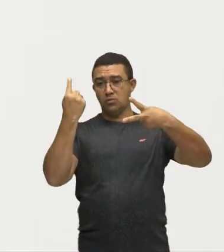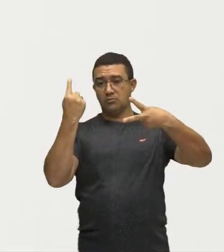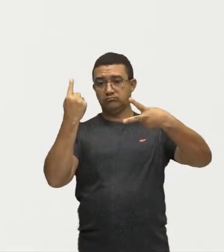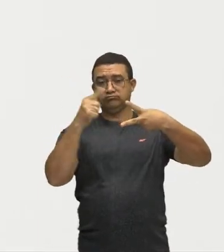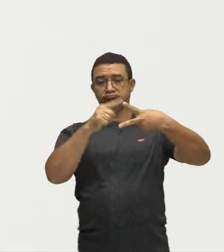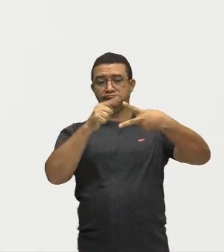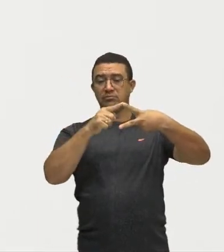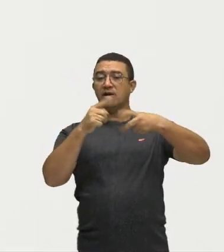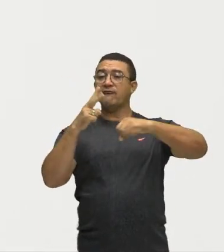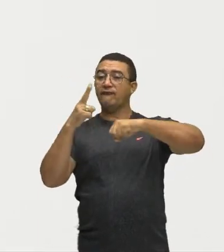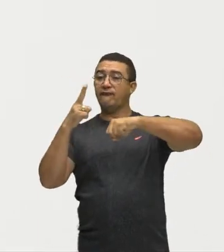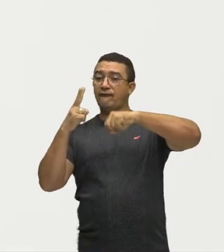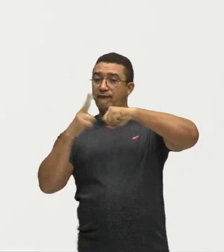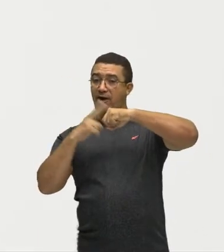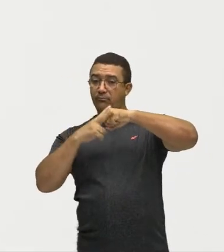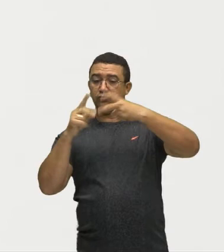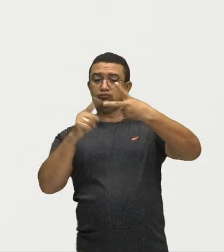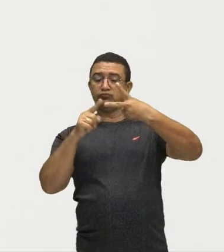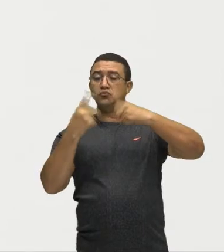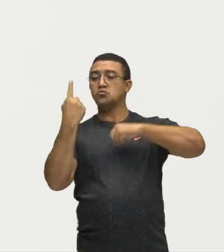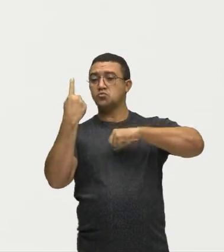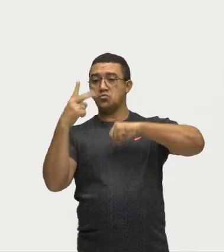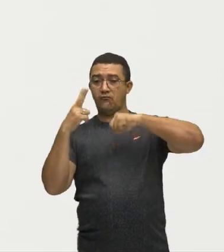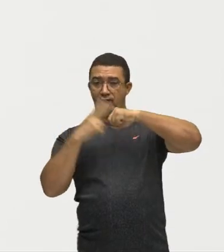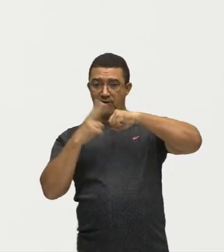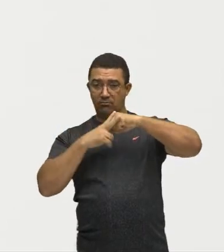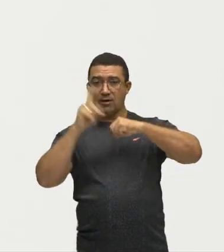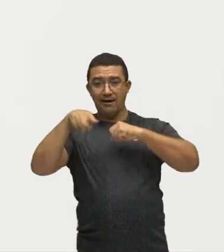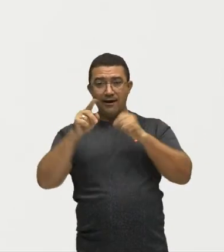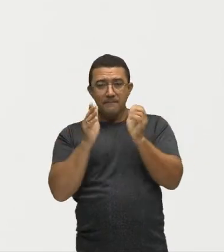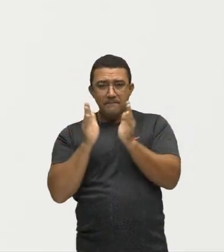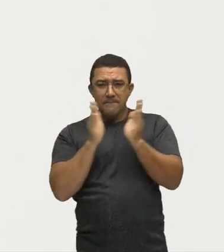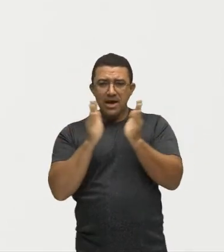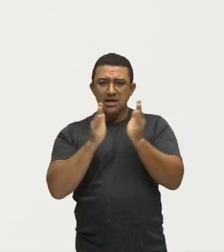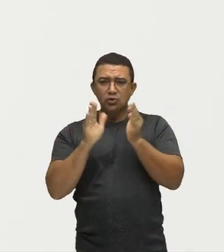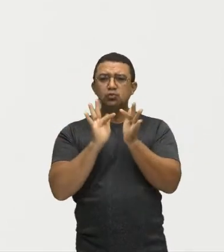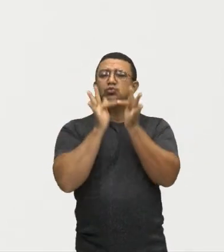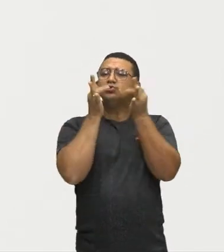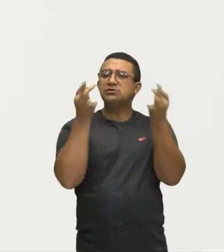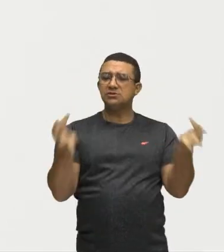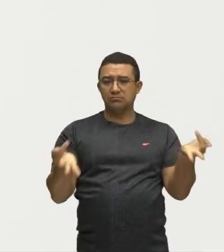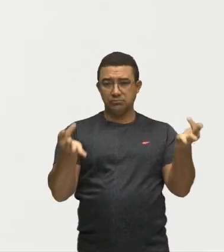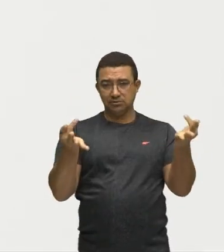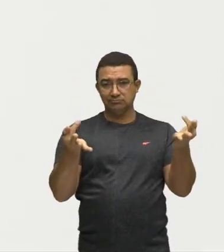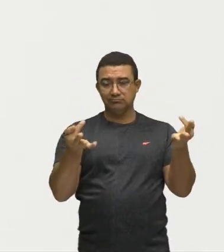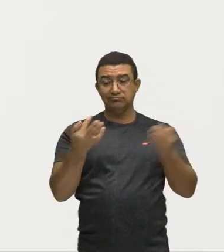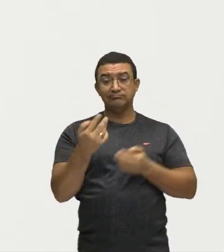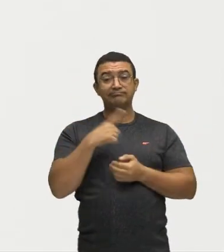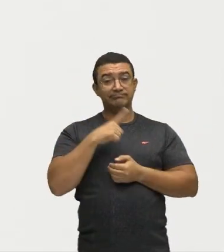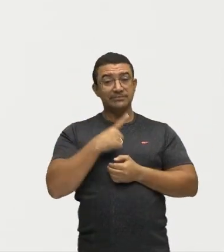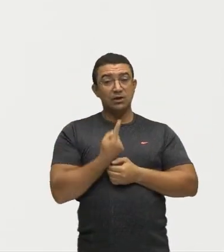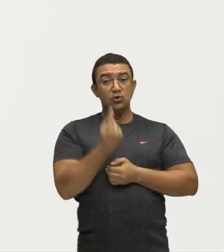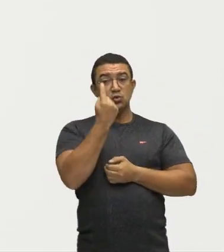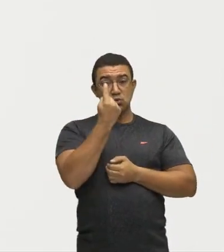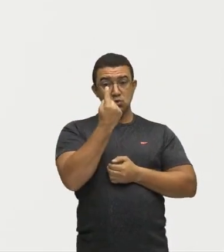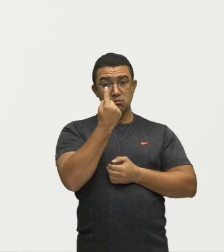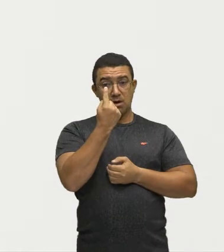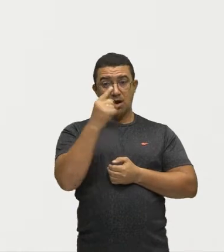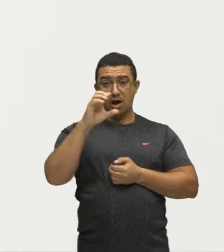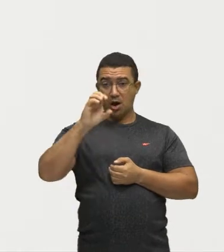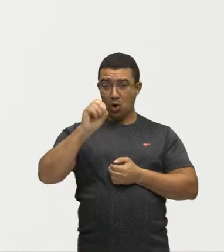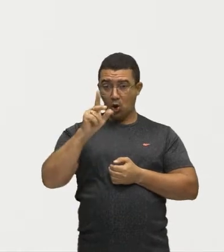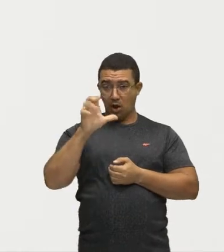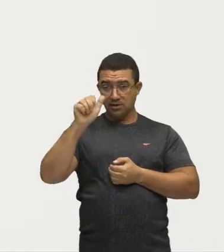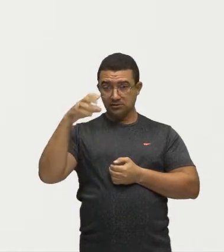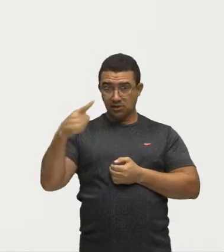são um período simples. Está aqui, ó, período simples, ele é formado por apenas uma oração.